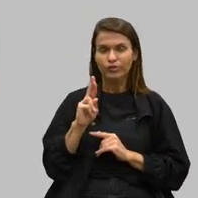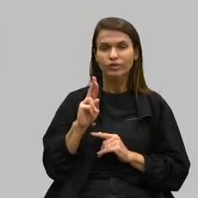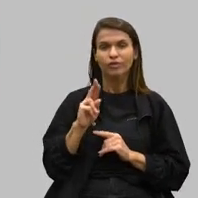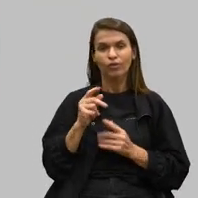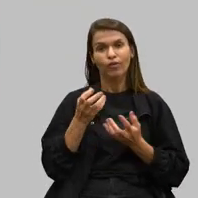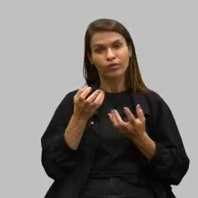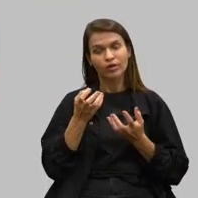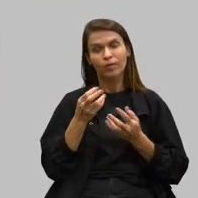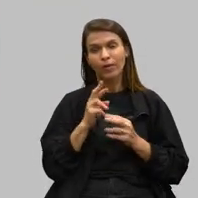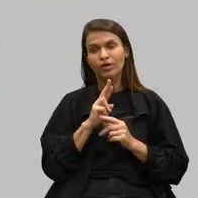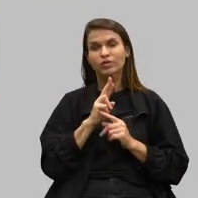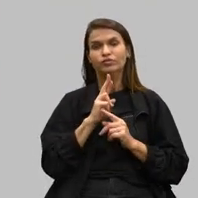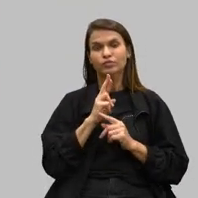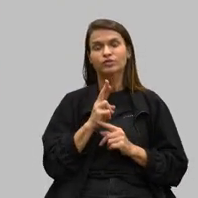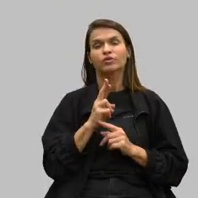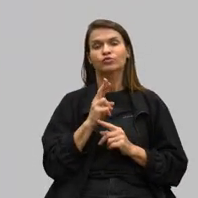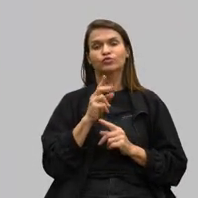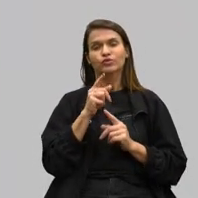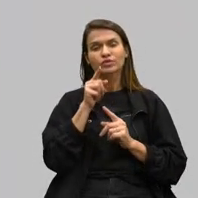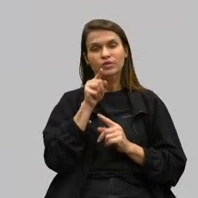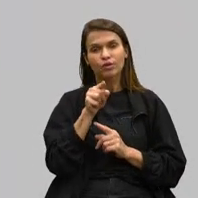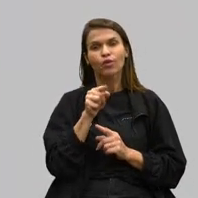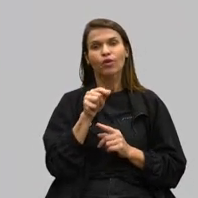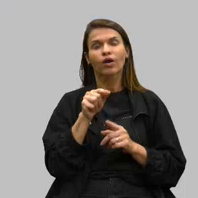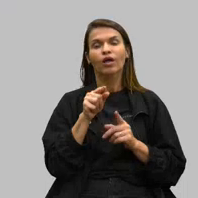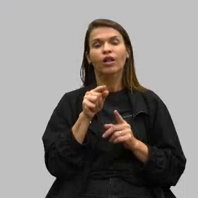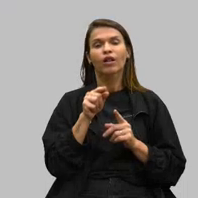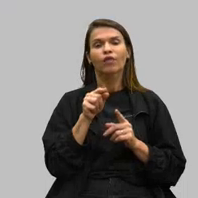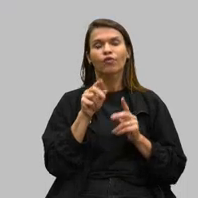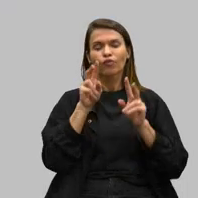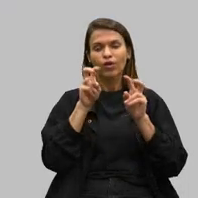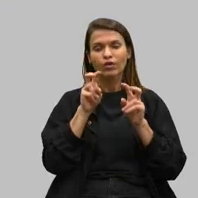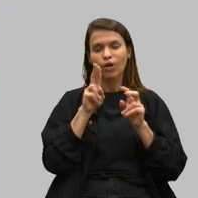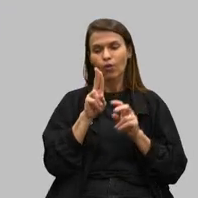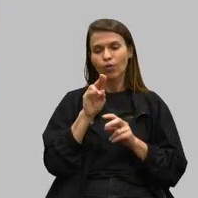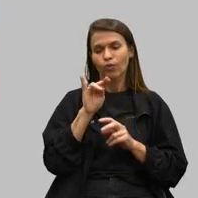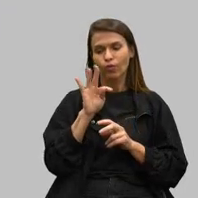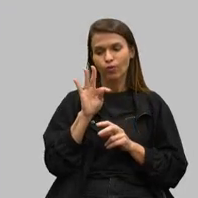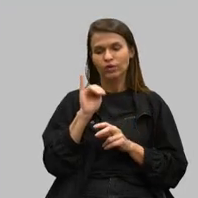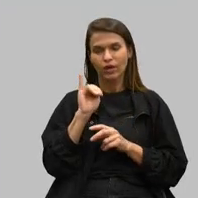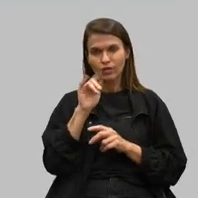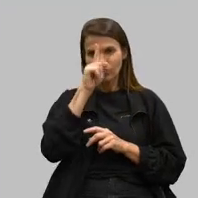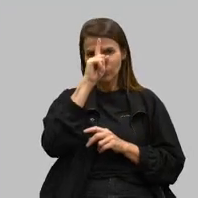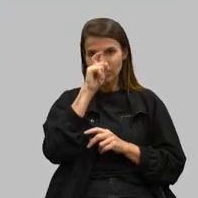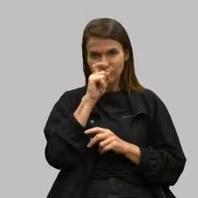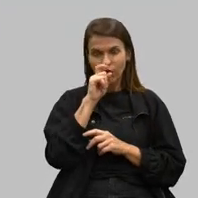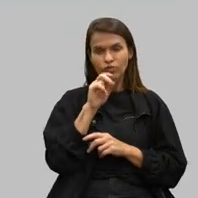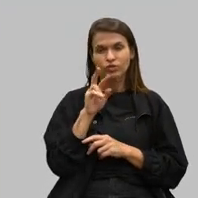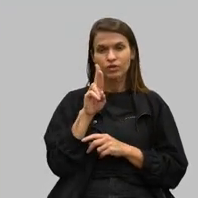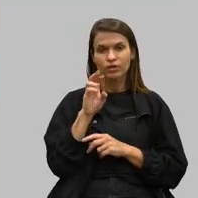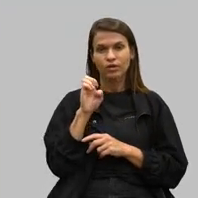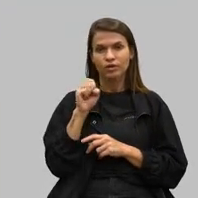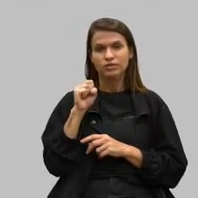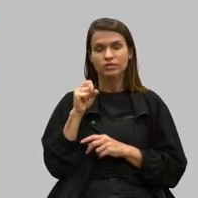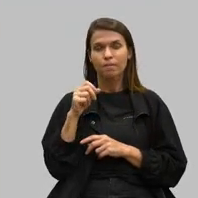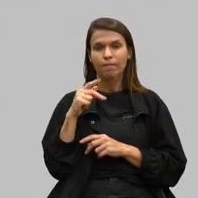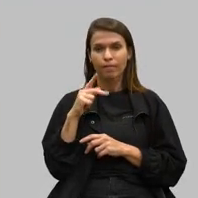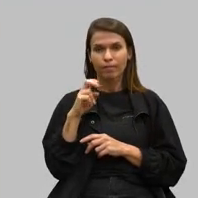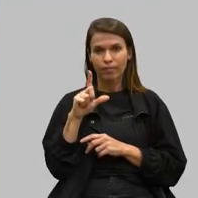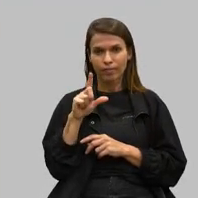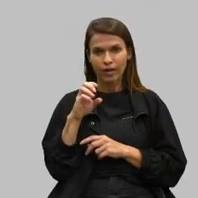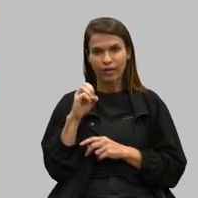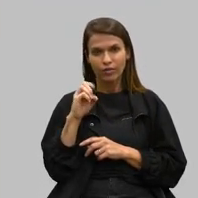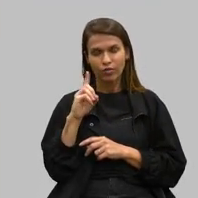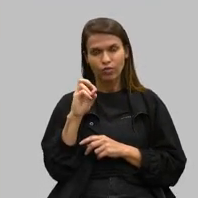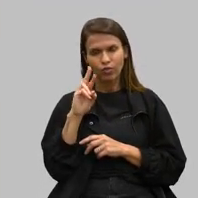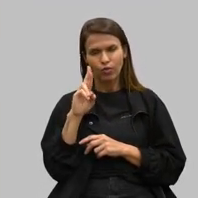sobre a questão da UTI no Hospital de Resplendor. E eu acredito que a questão do deputado Jorge Ale, que